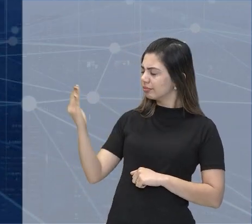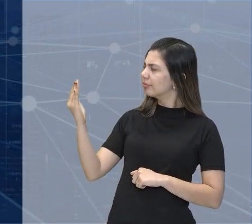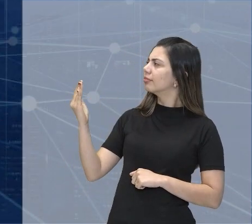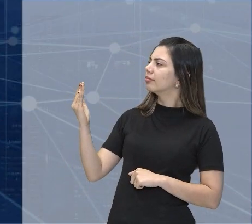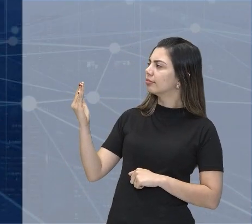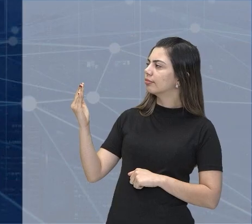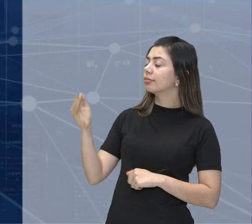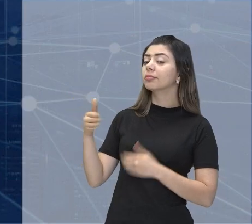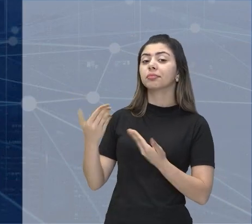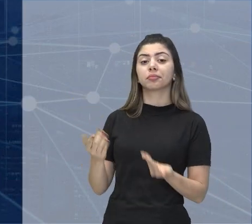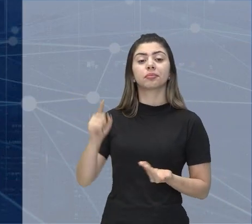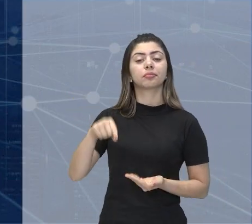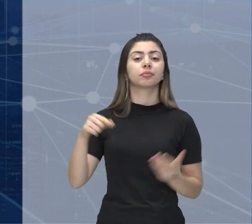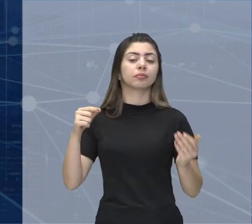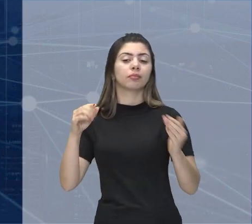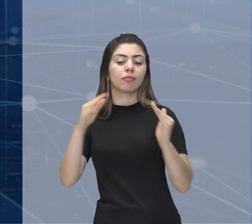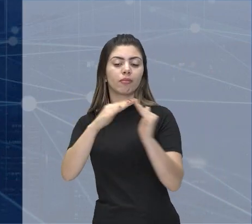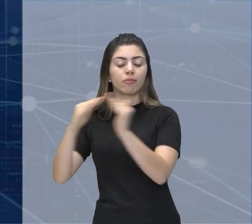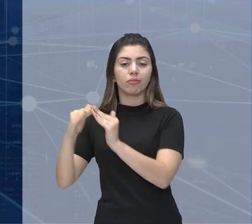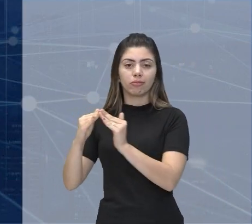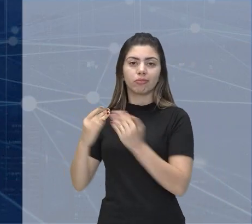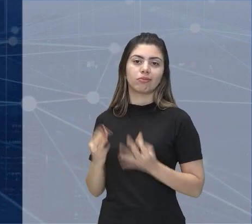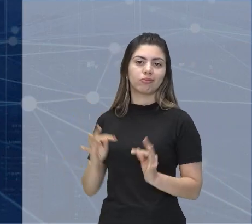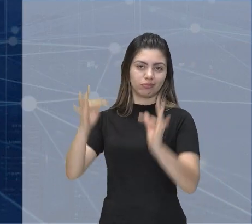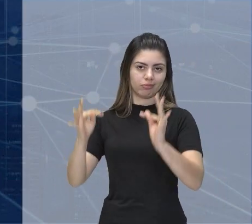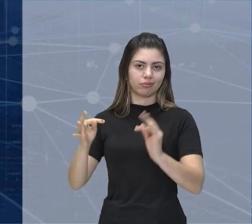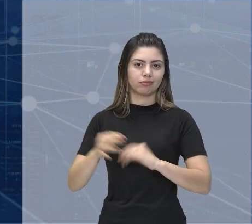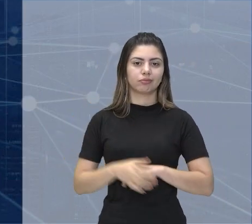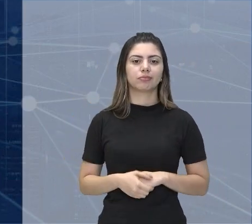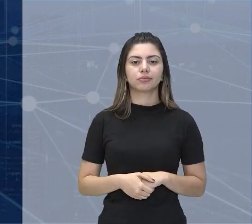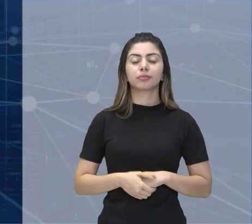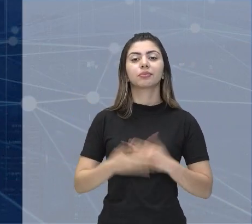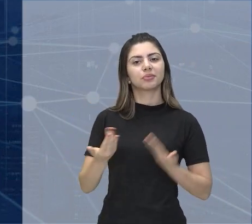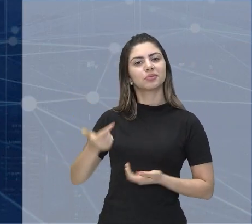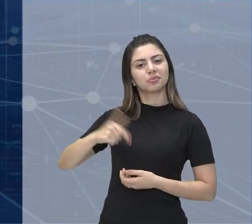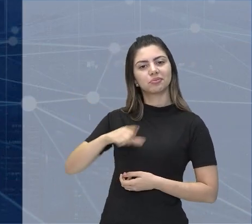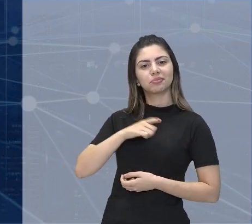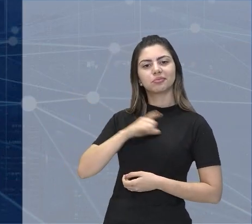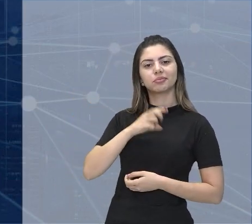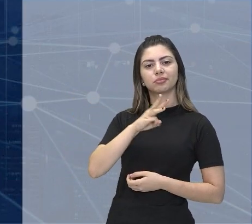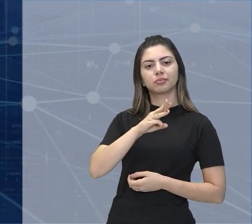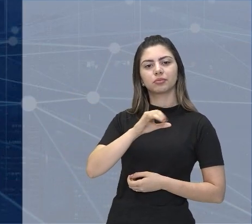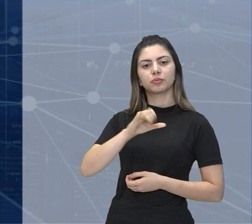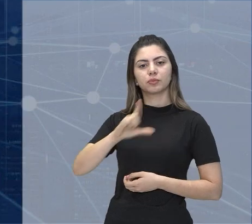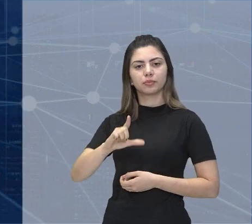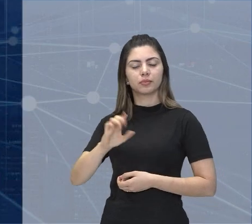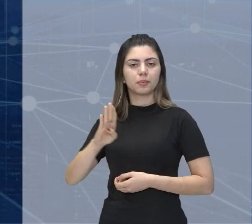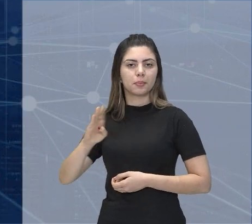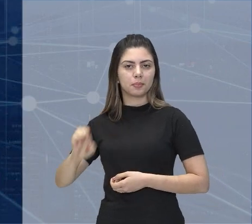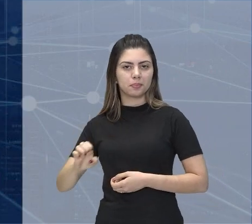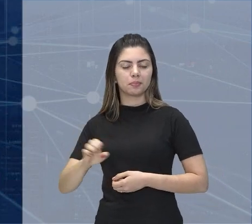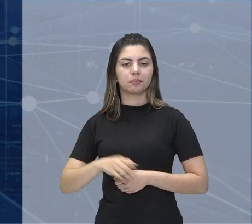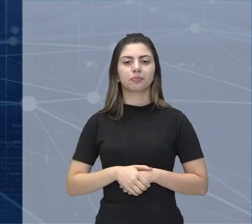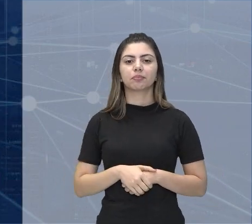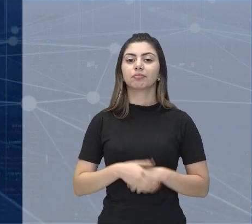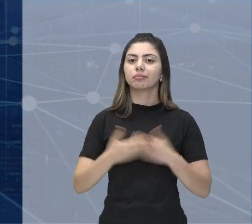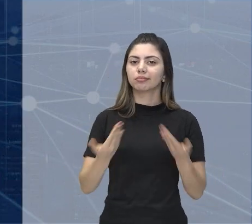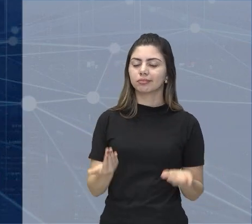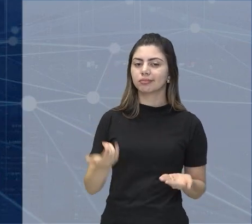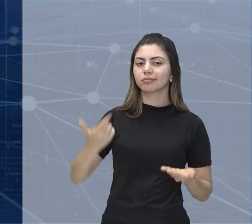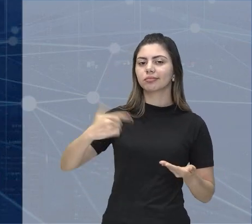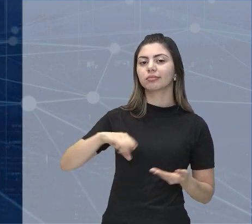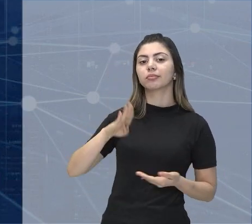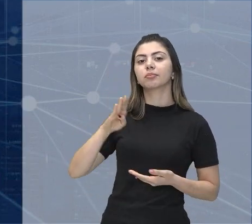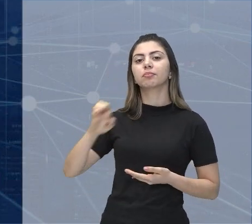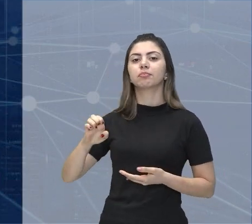homes, as casas inteligentes. De novo aqui, will be, serão, né? Mais uma vez, se o be